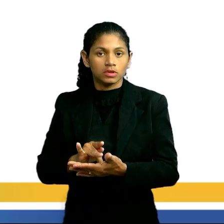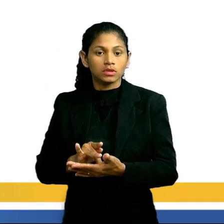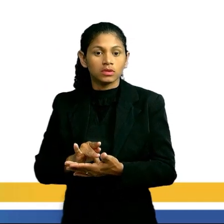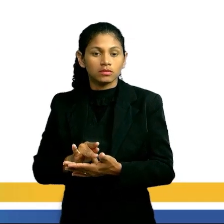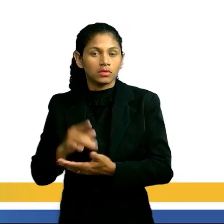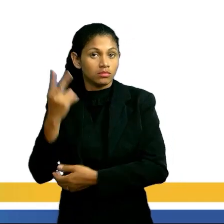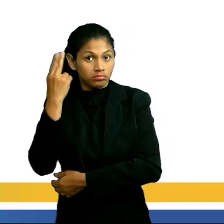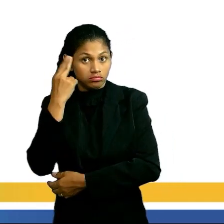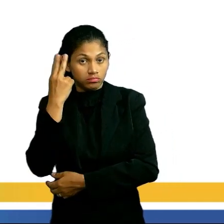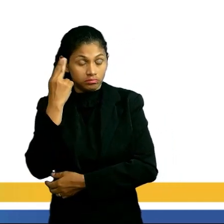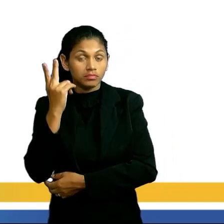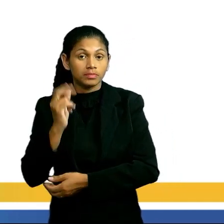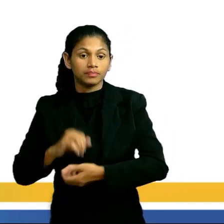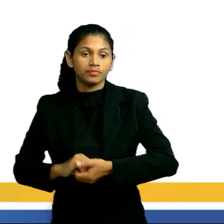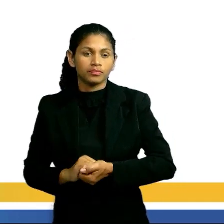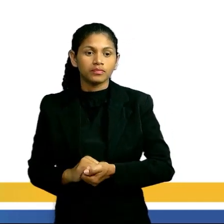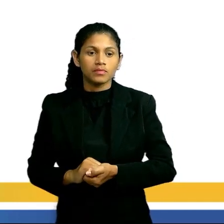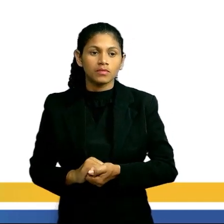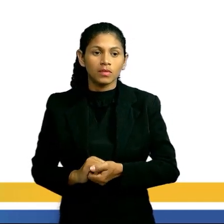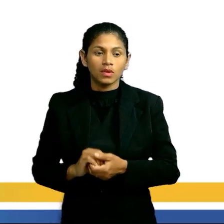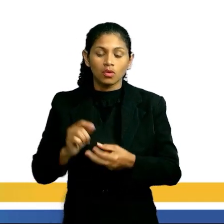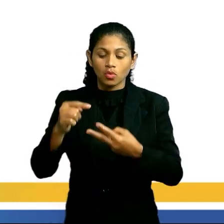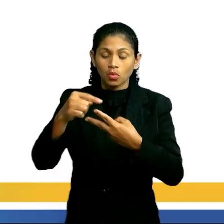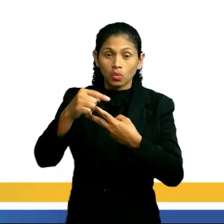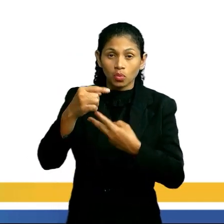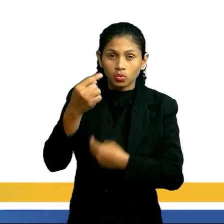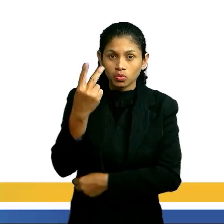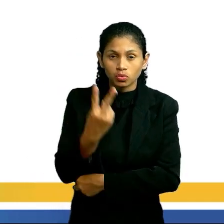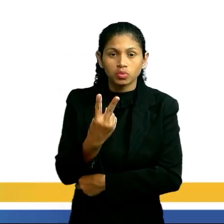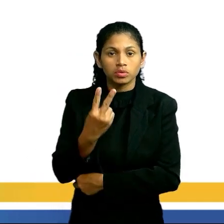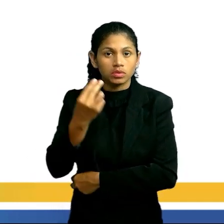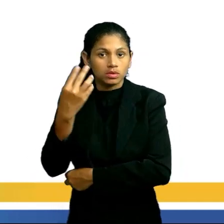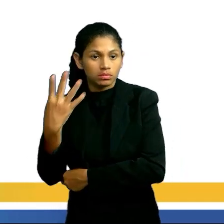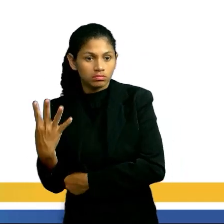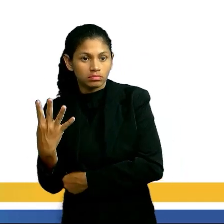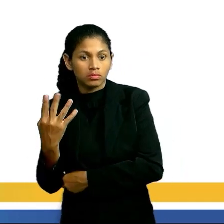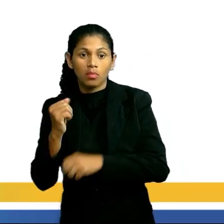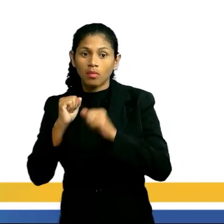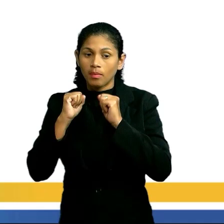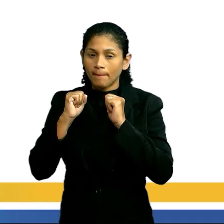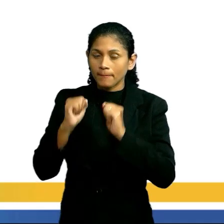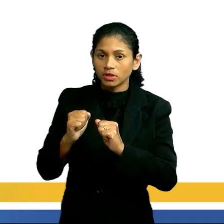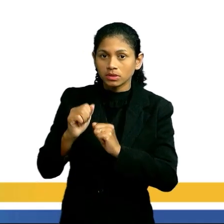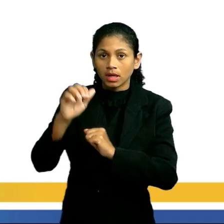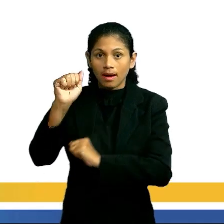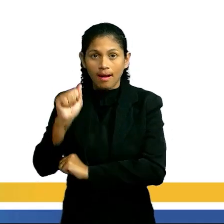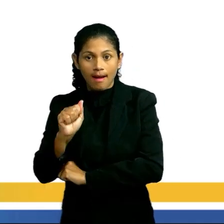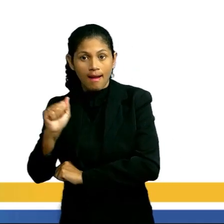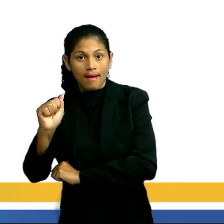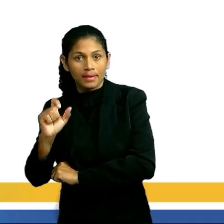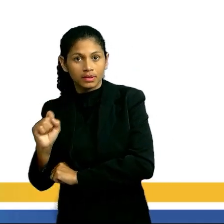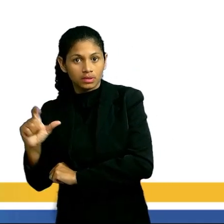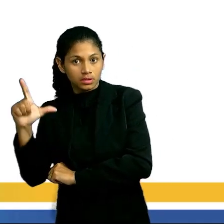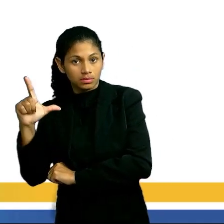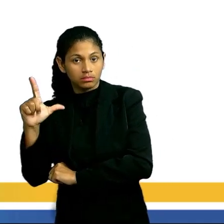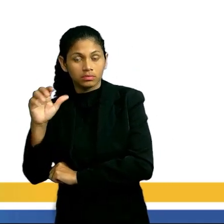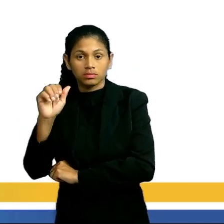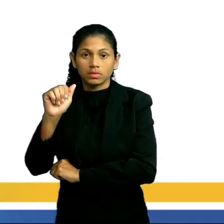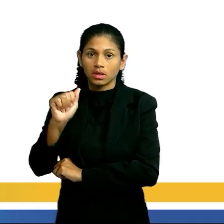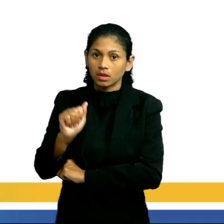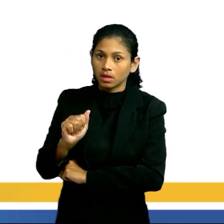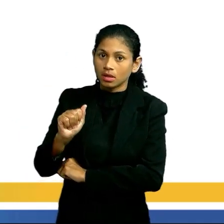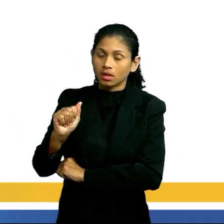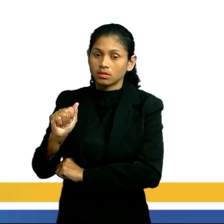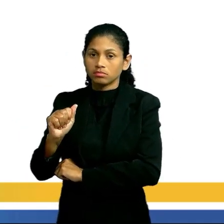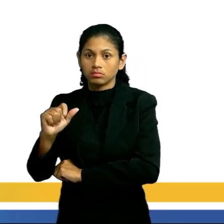O indivíduo 2, 4, ele pode ser azão, azão, como ele pode ser azão,